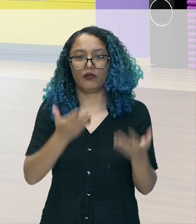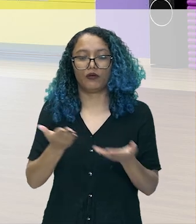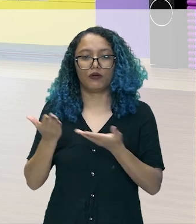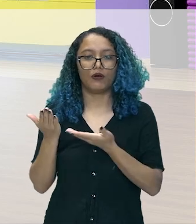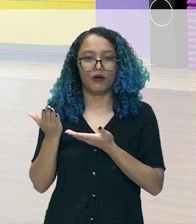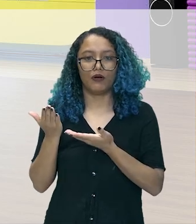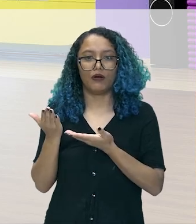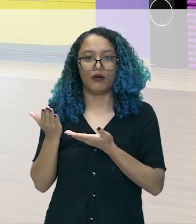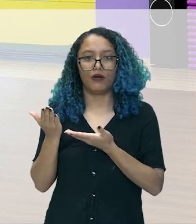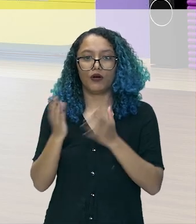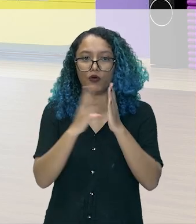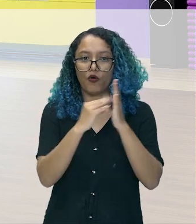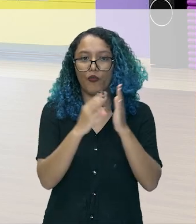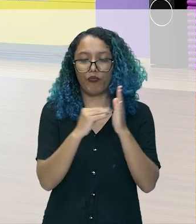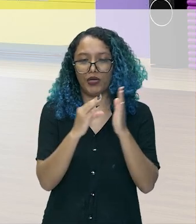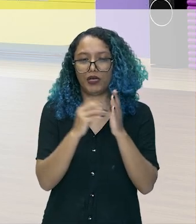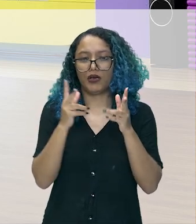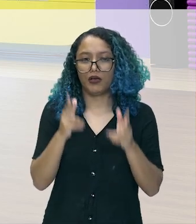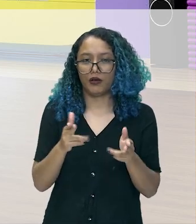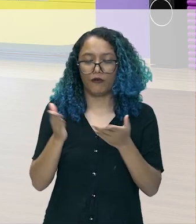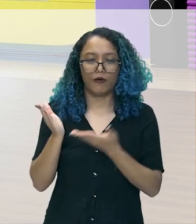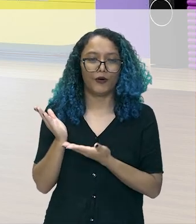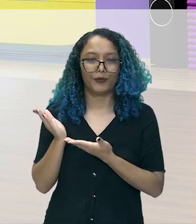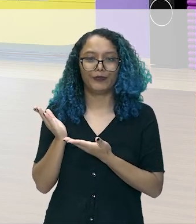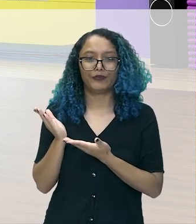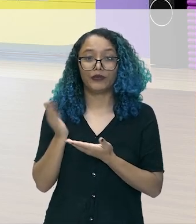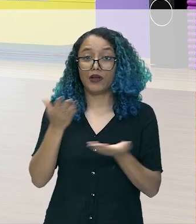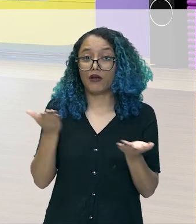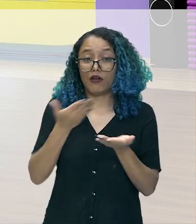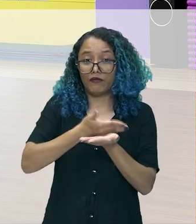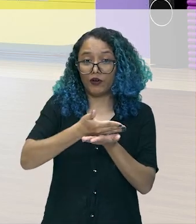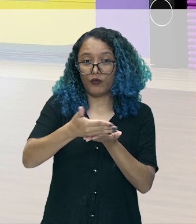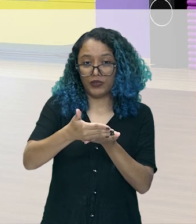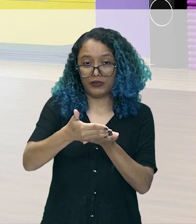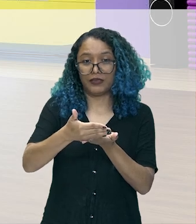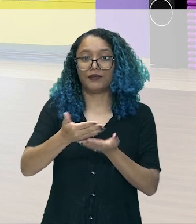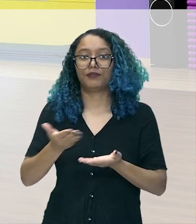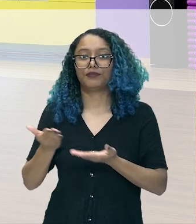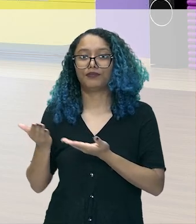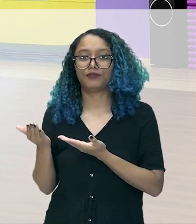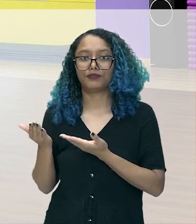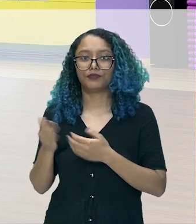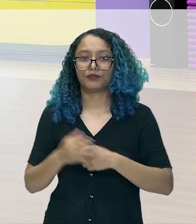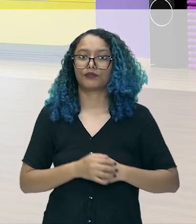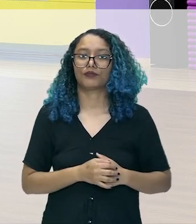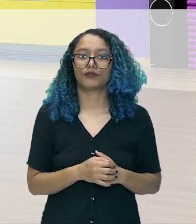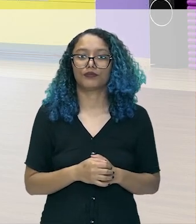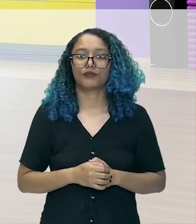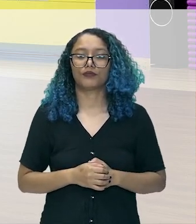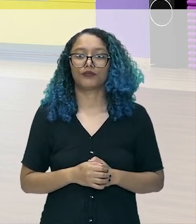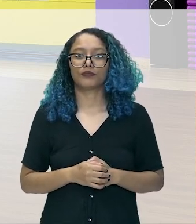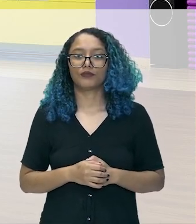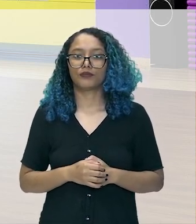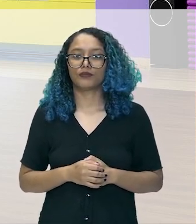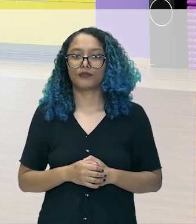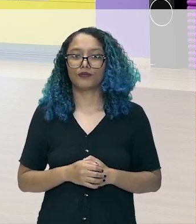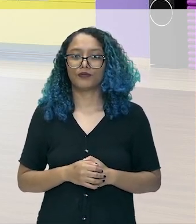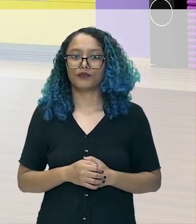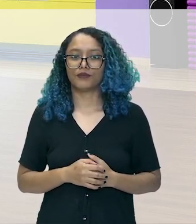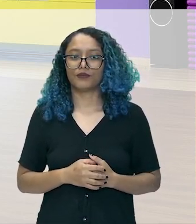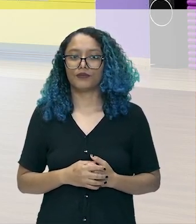lá? 1, 2, 3, 4, 5, 6, 7,